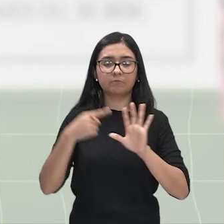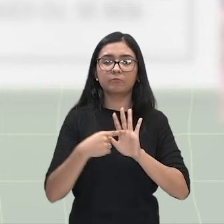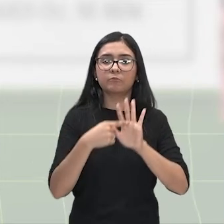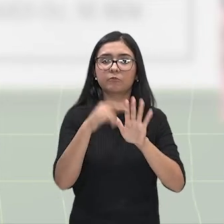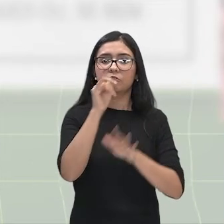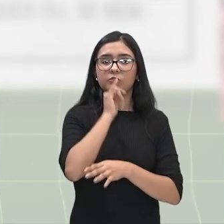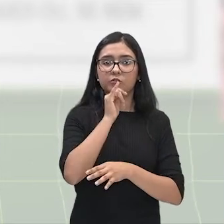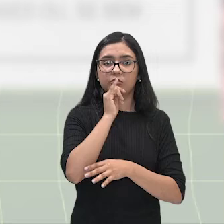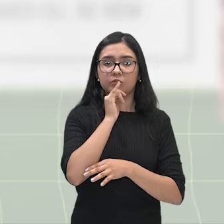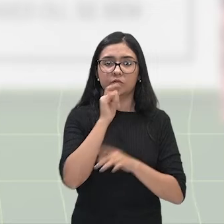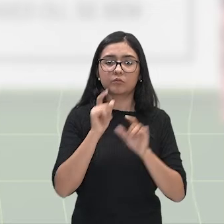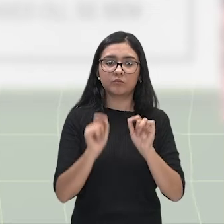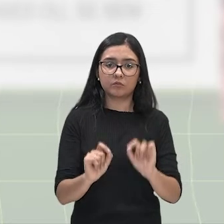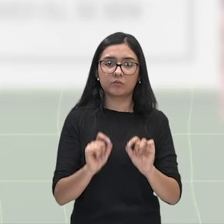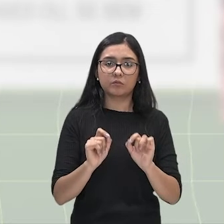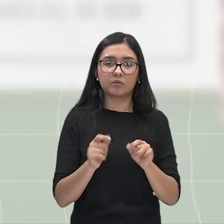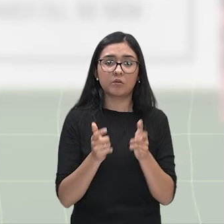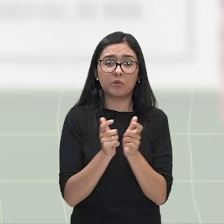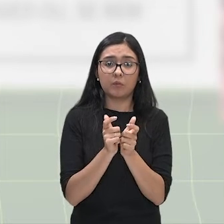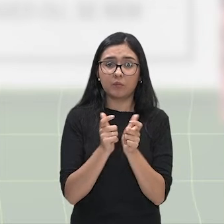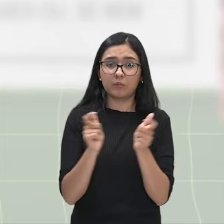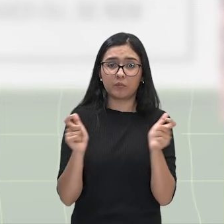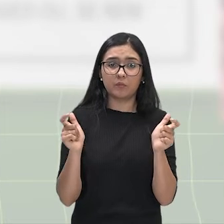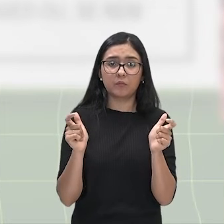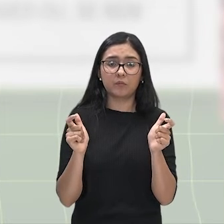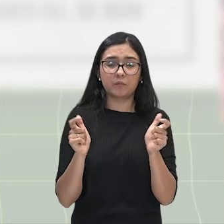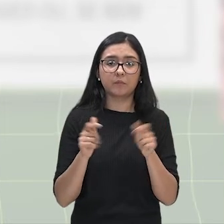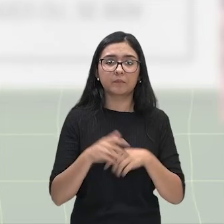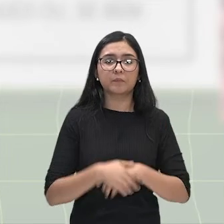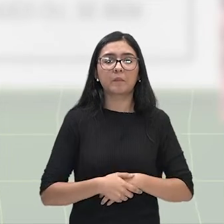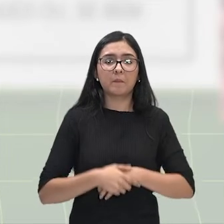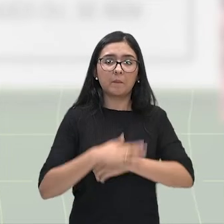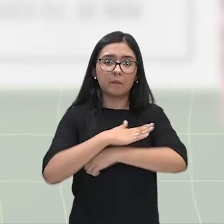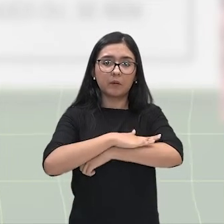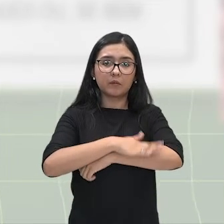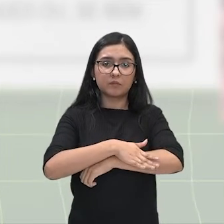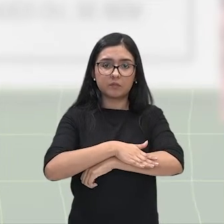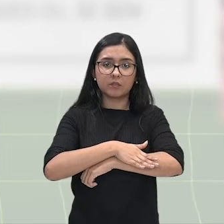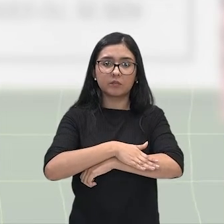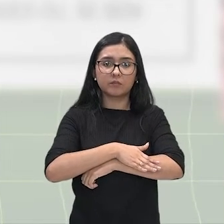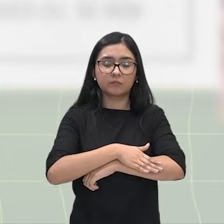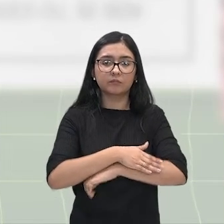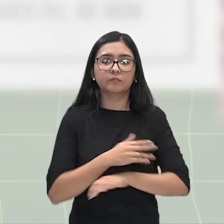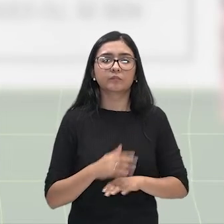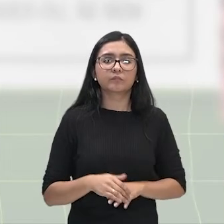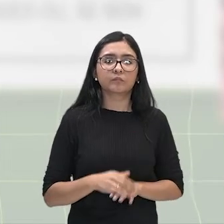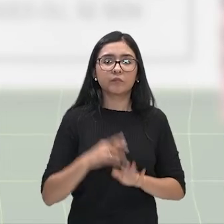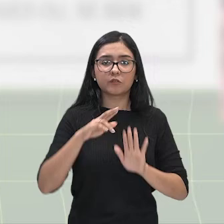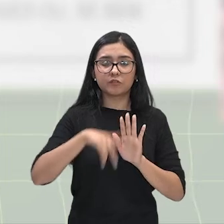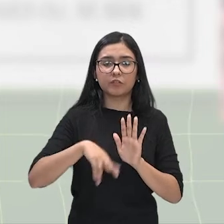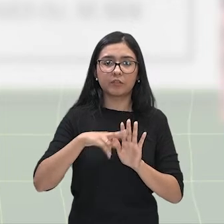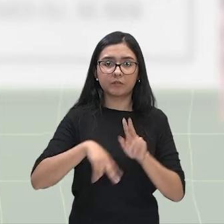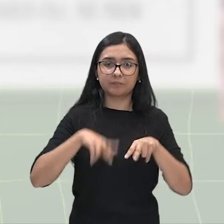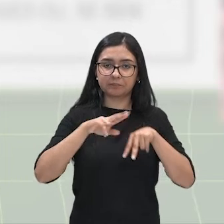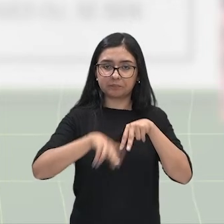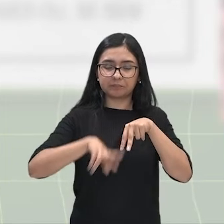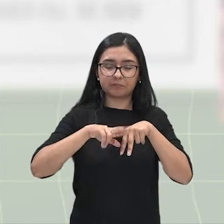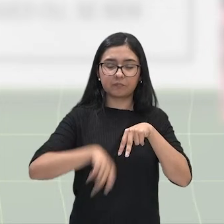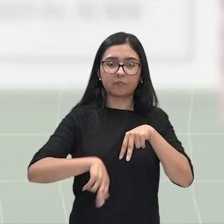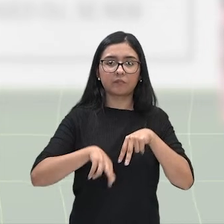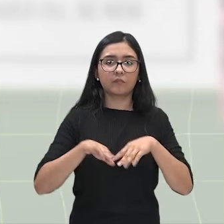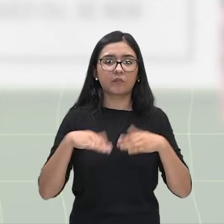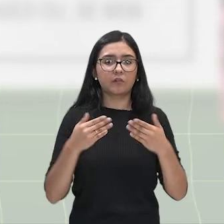o aumento de preconceito de gênero. Então, foi dados, né, que